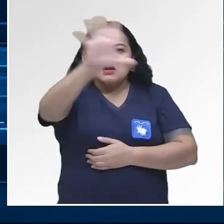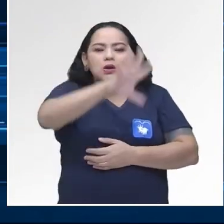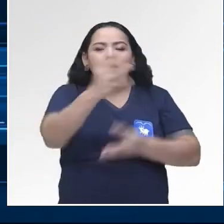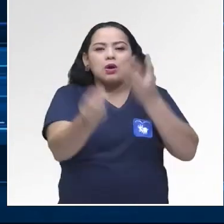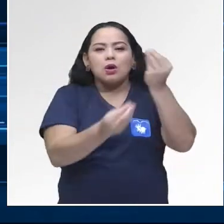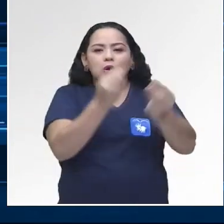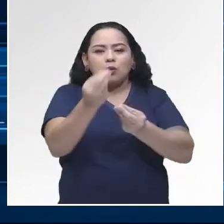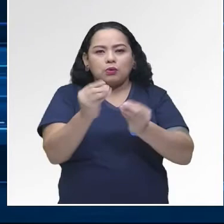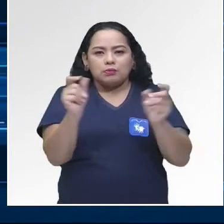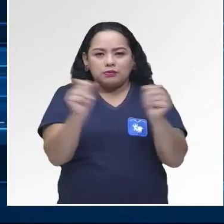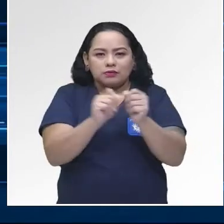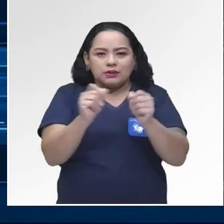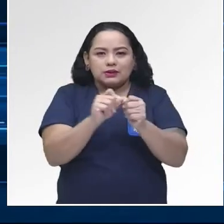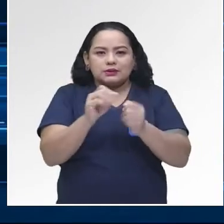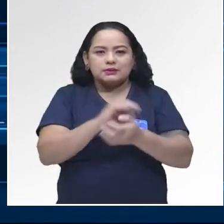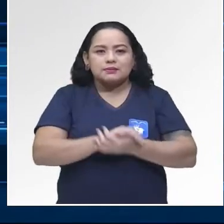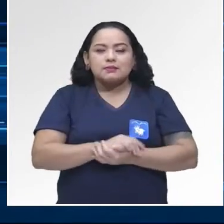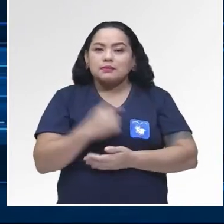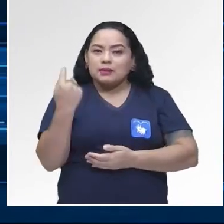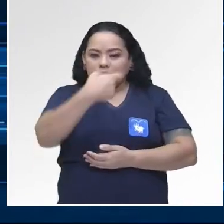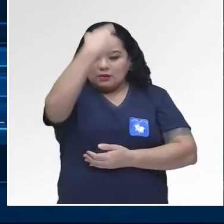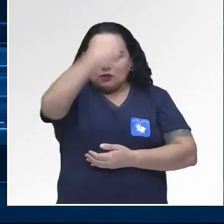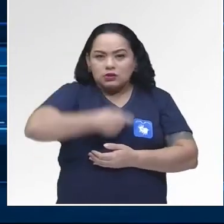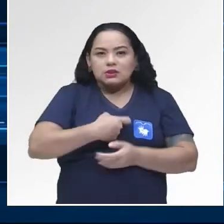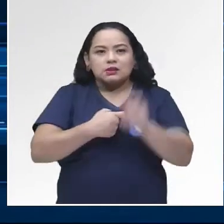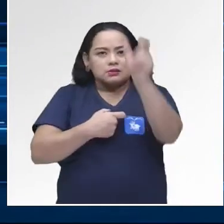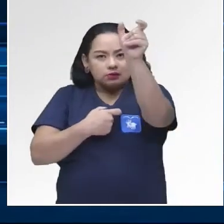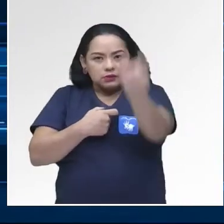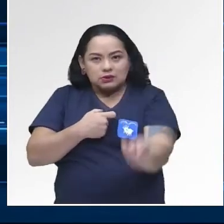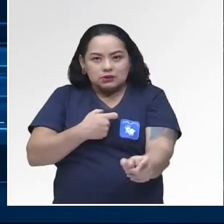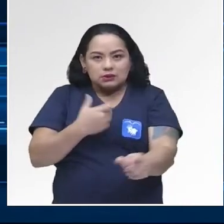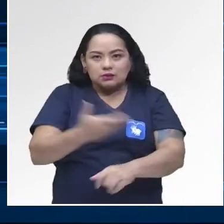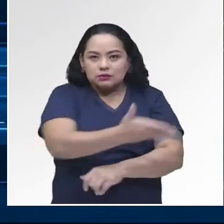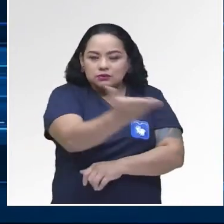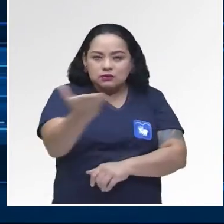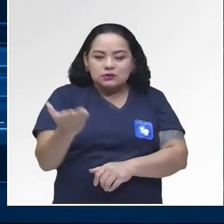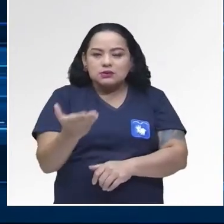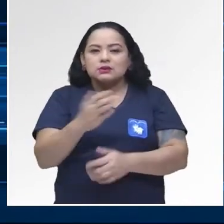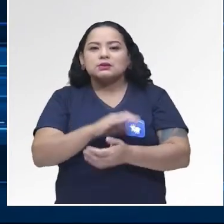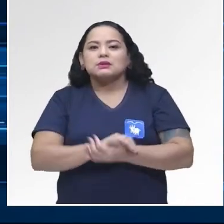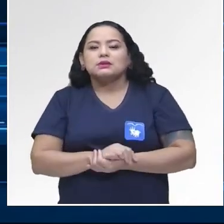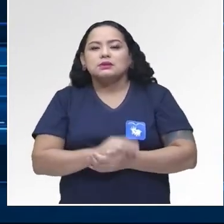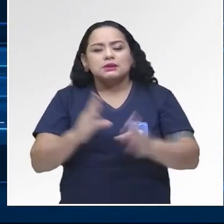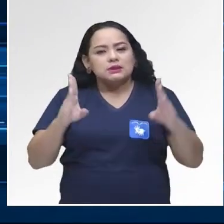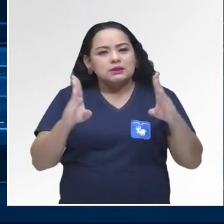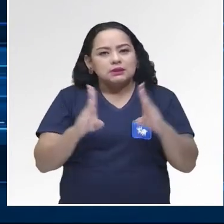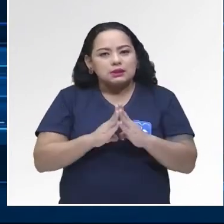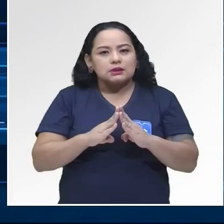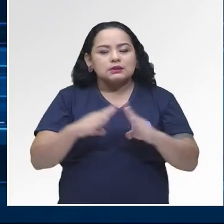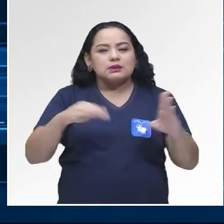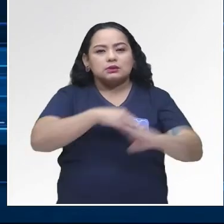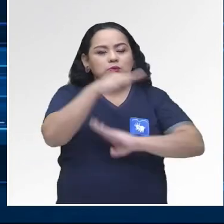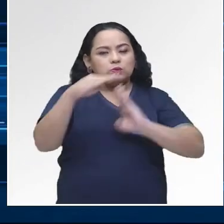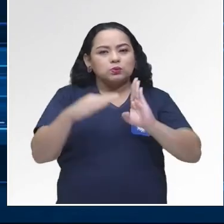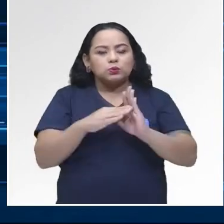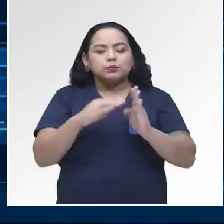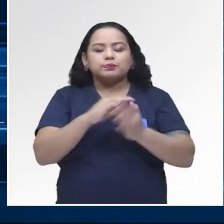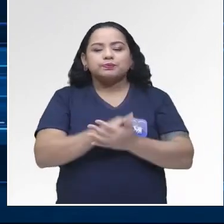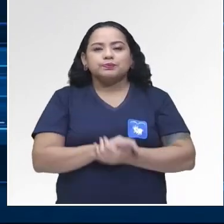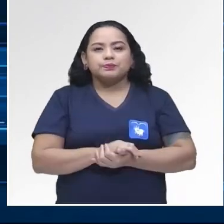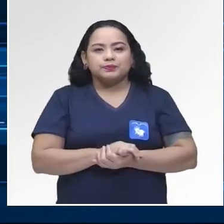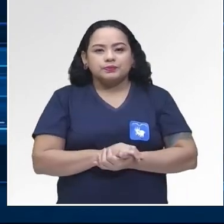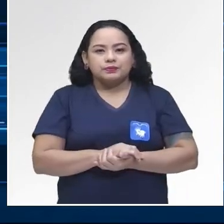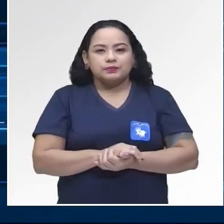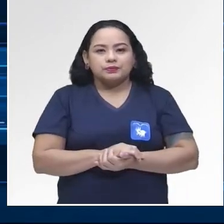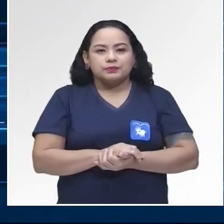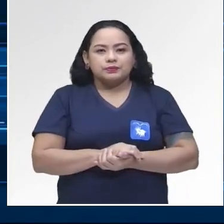coloca, então, nós, eu, né, vocês, né, que estão aí na casa, todo mundo. Será